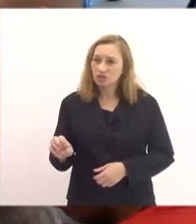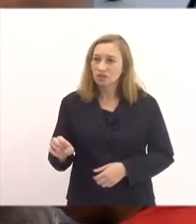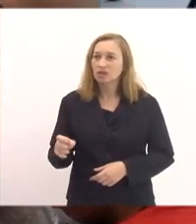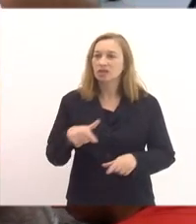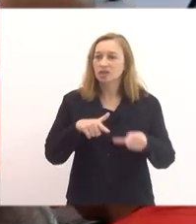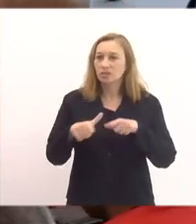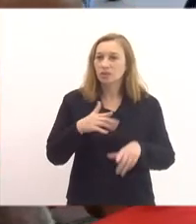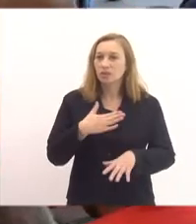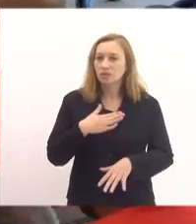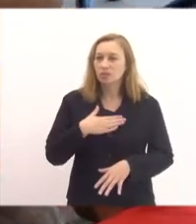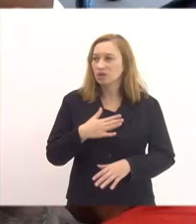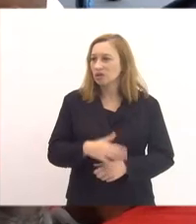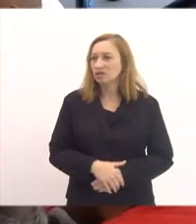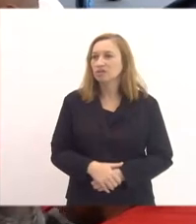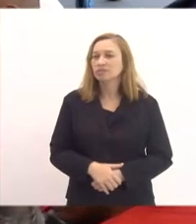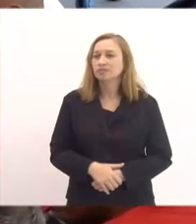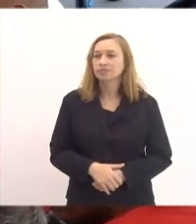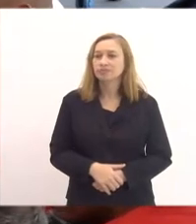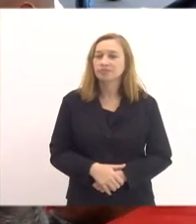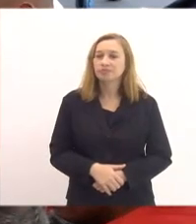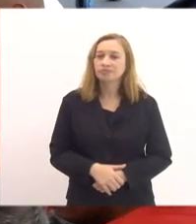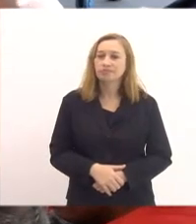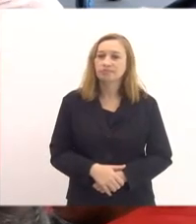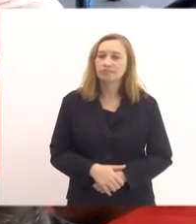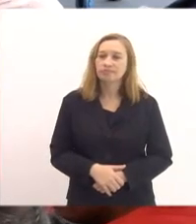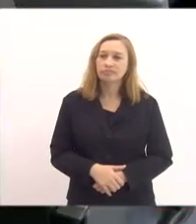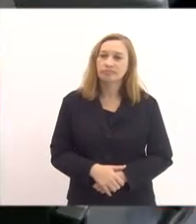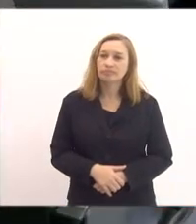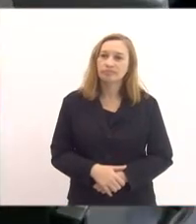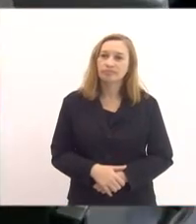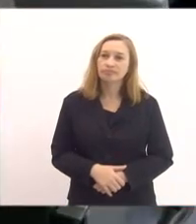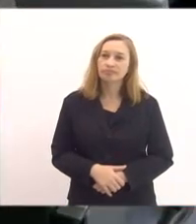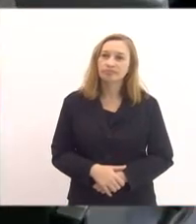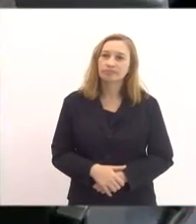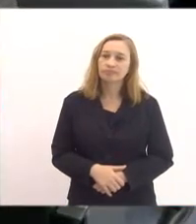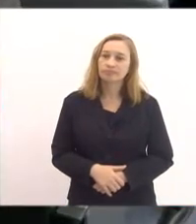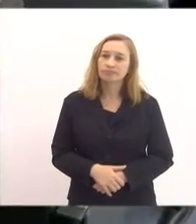Leão da Montanha. Você abastecia no posto de gasolina. Ah, é?